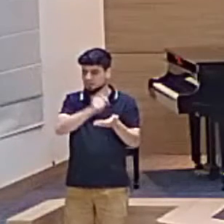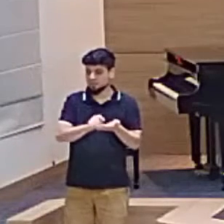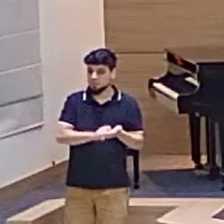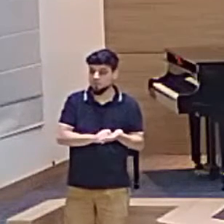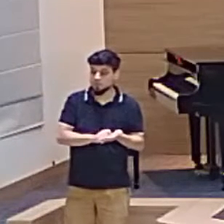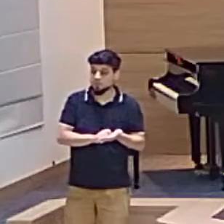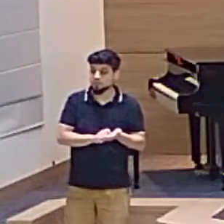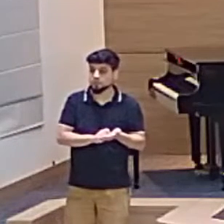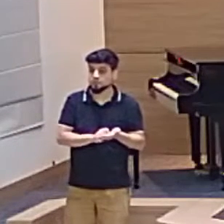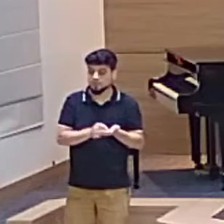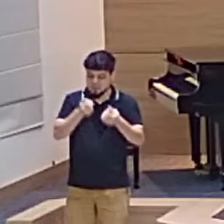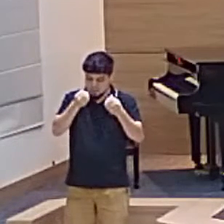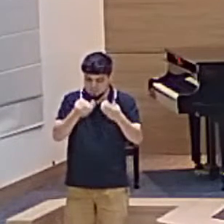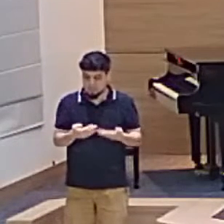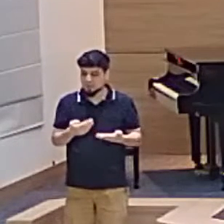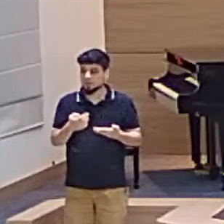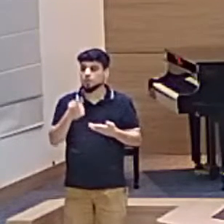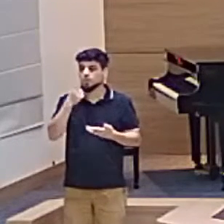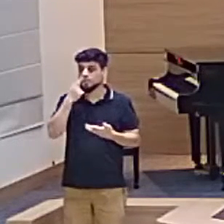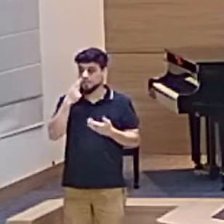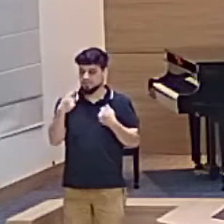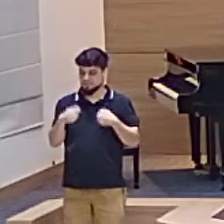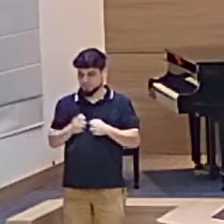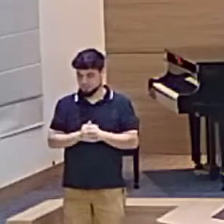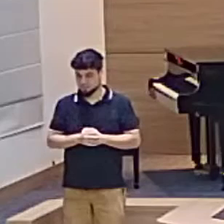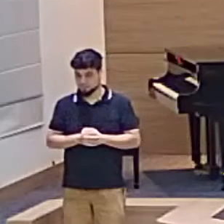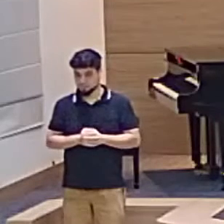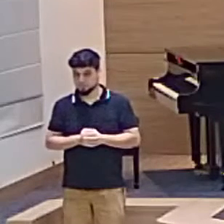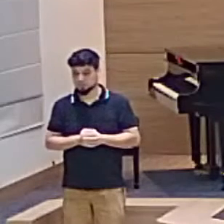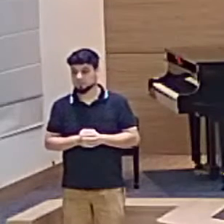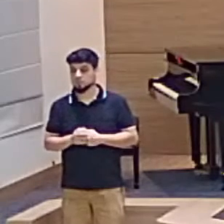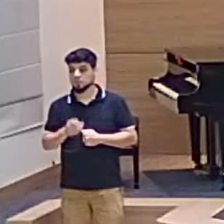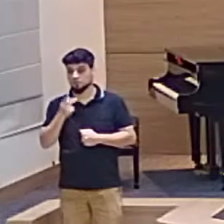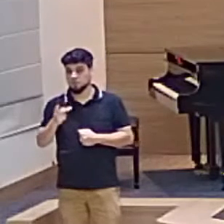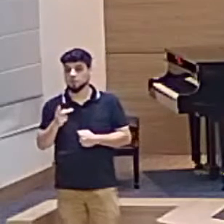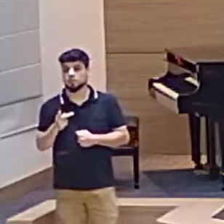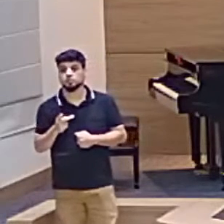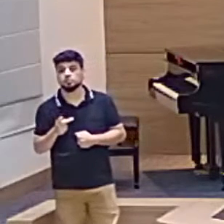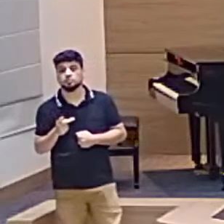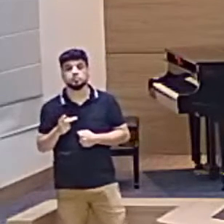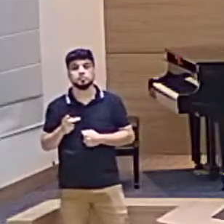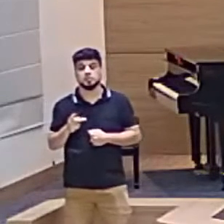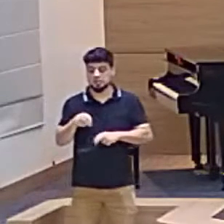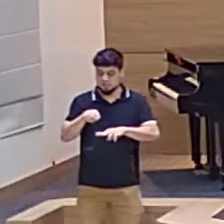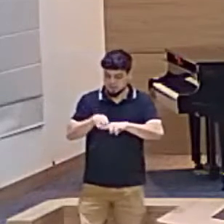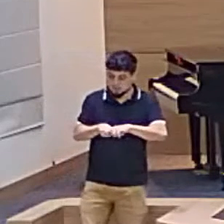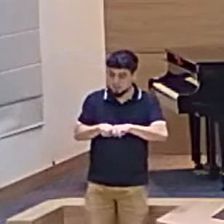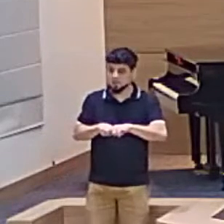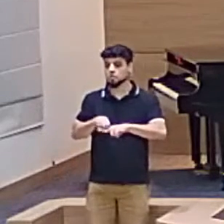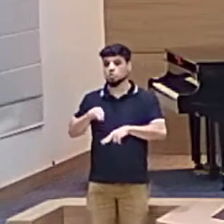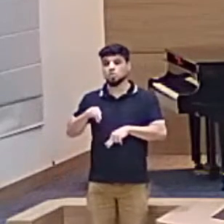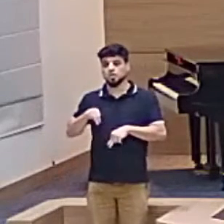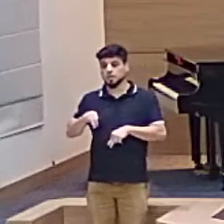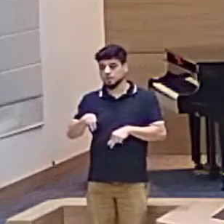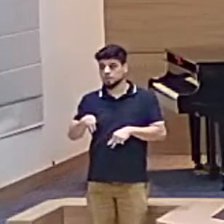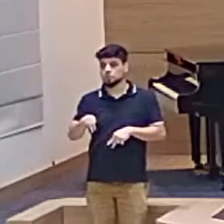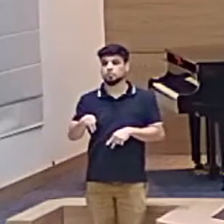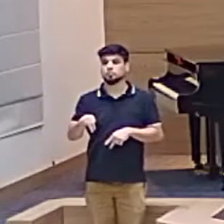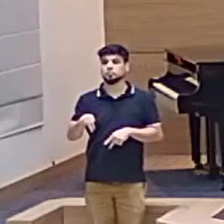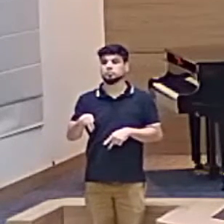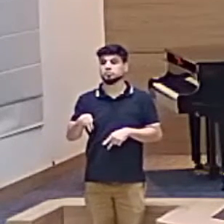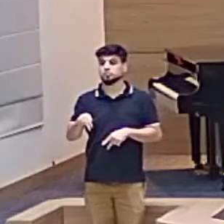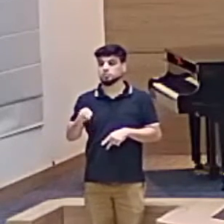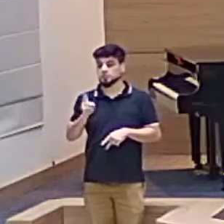pai precisa fazer e interessante que ele diz olha seja sentado caminhando seja andando de forma